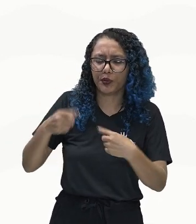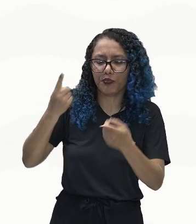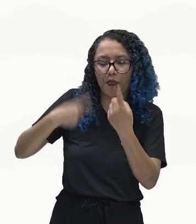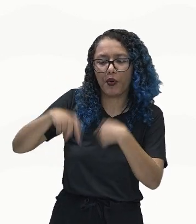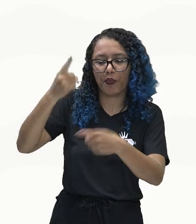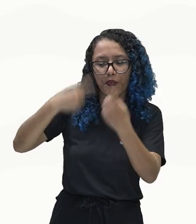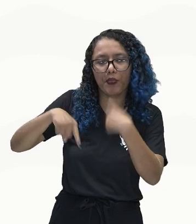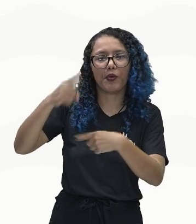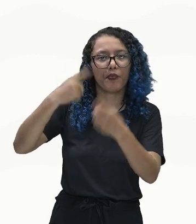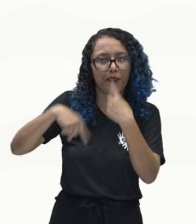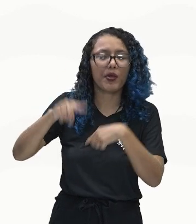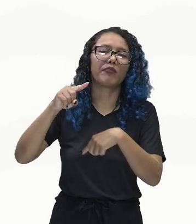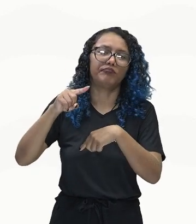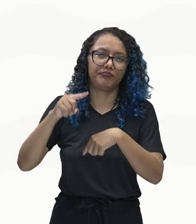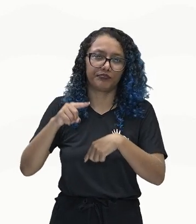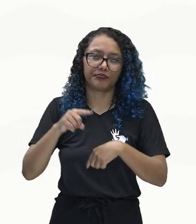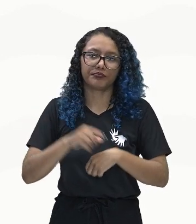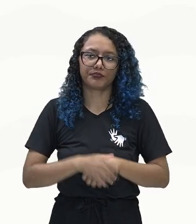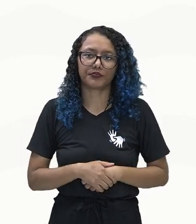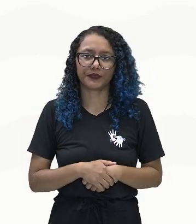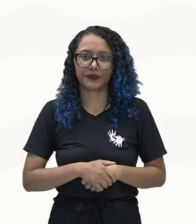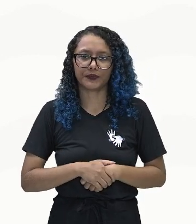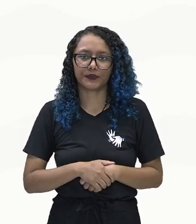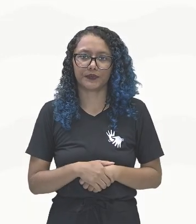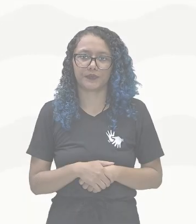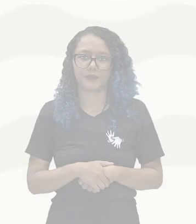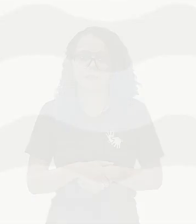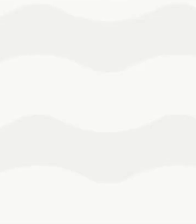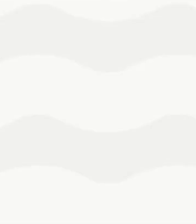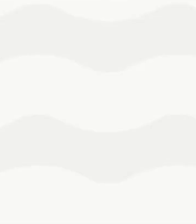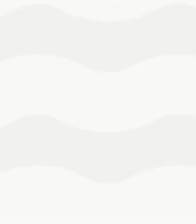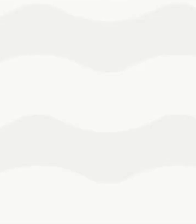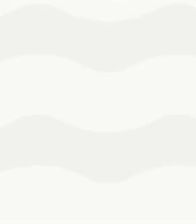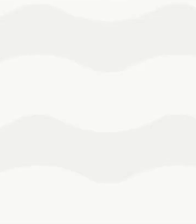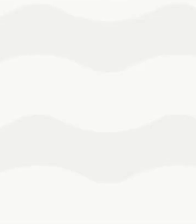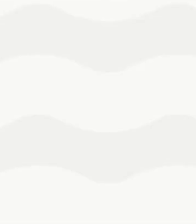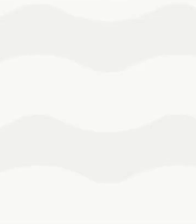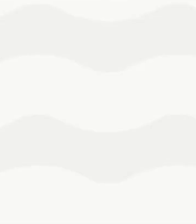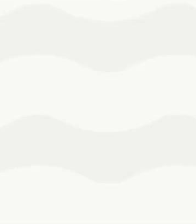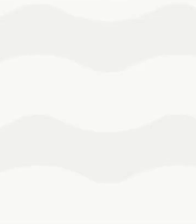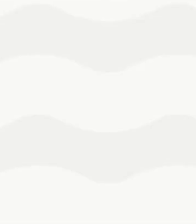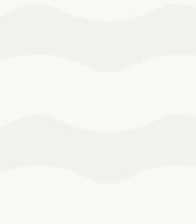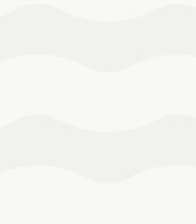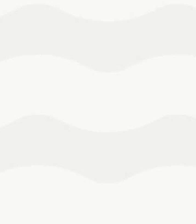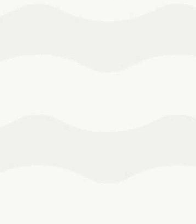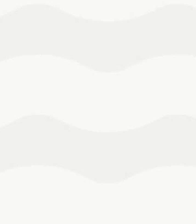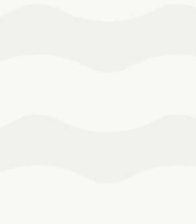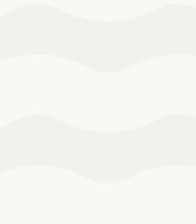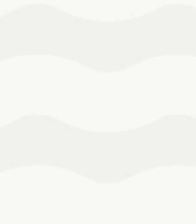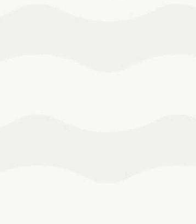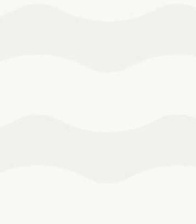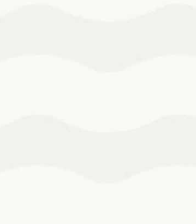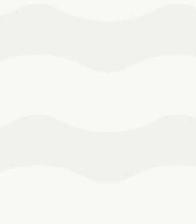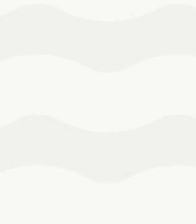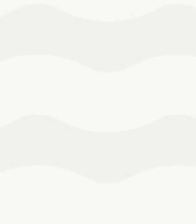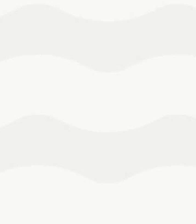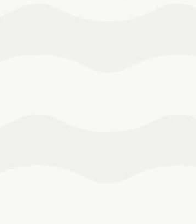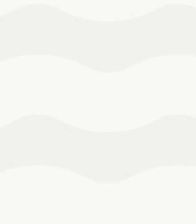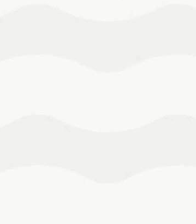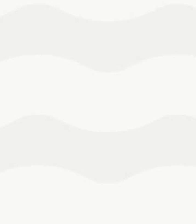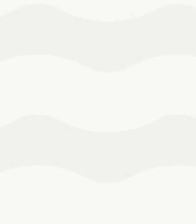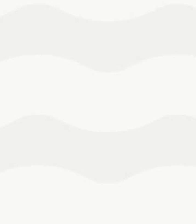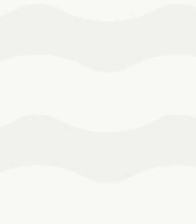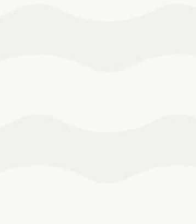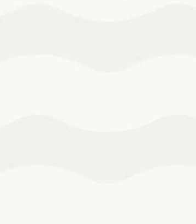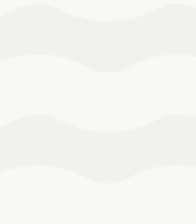vão aparecendo, né, e esse estudante, esse aluno, tende a encará-los com mais facilidade, fortalecendo